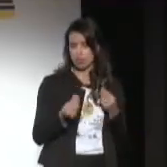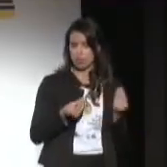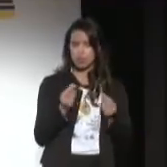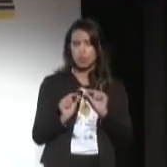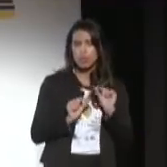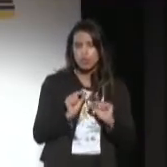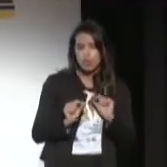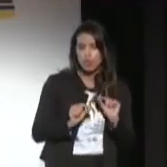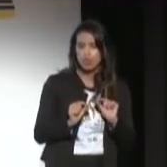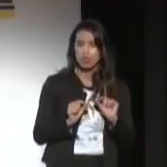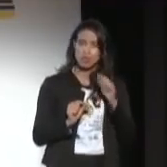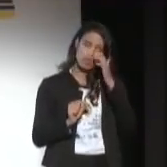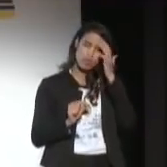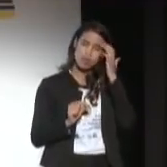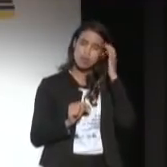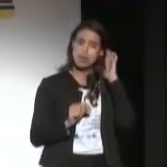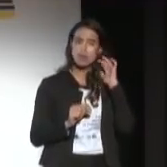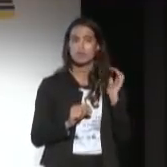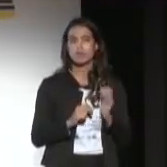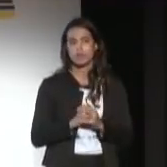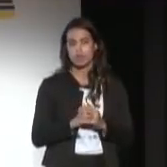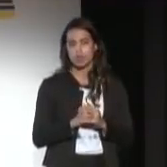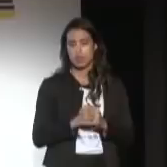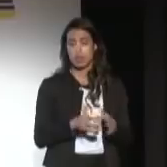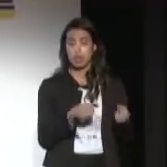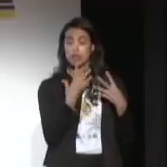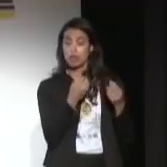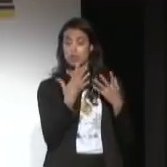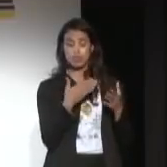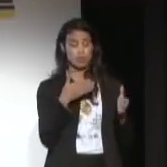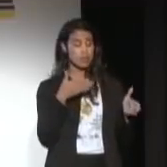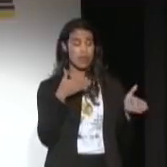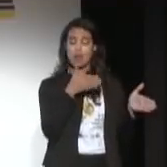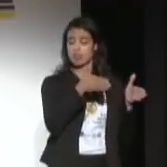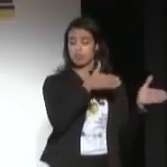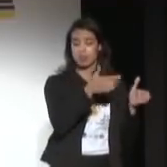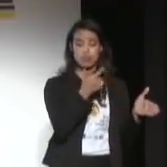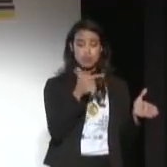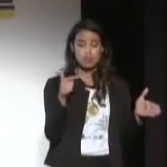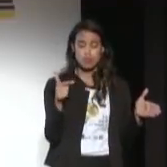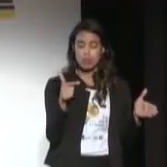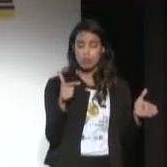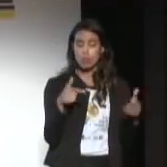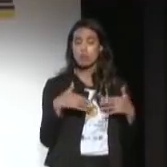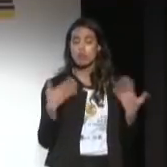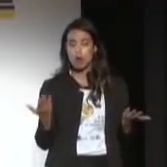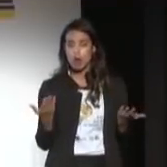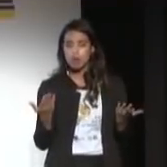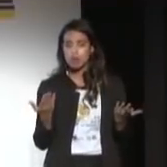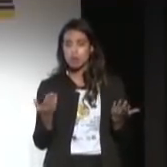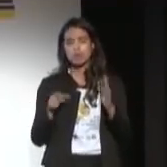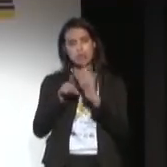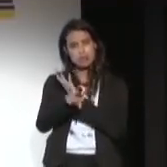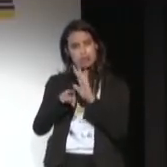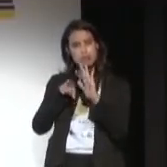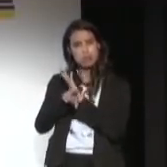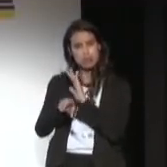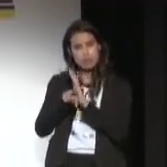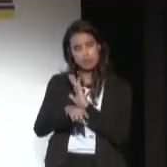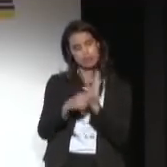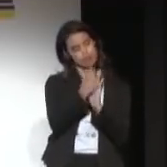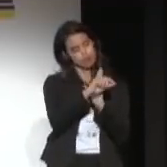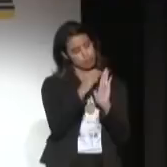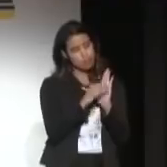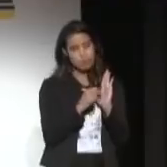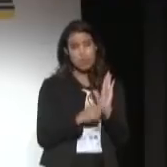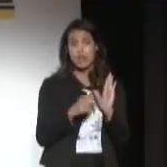escrever, que informações eles não têm acesso, mas precisam dar acesso aos alunos. Com isso, nós mapeamos, por